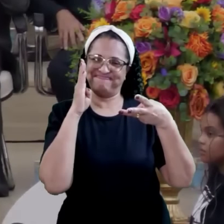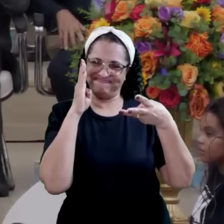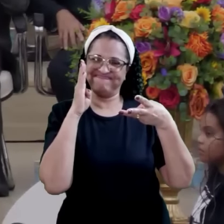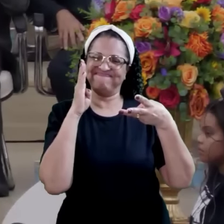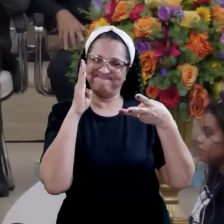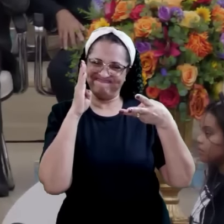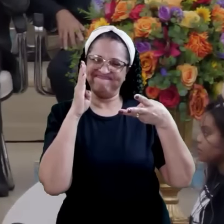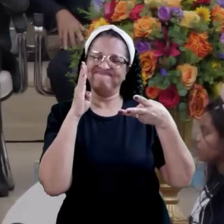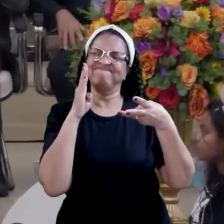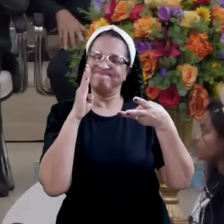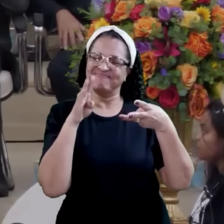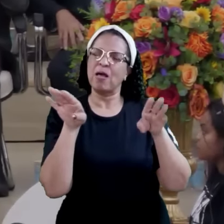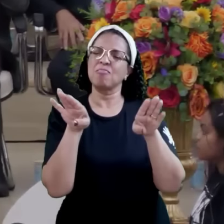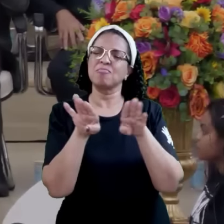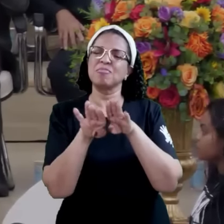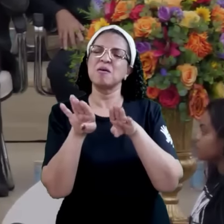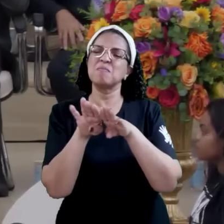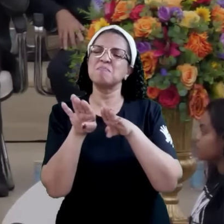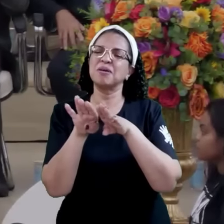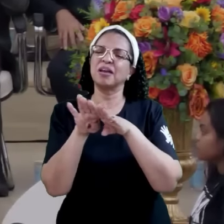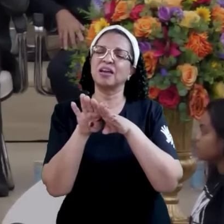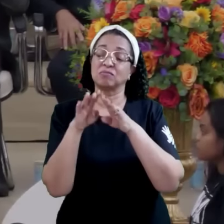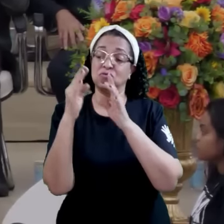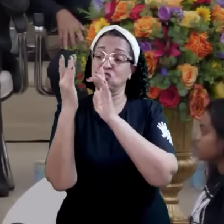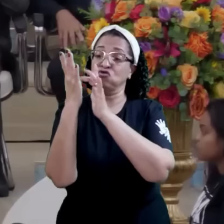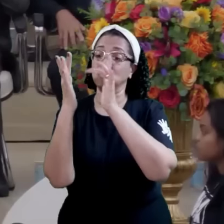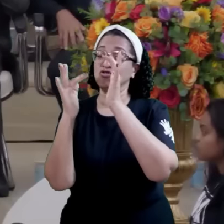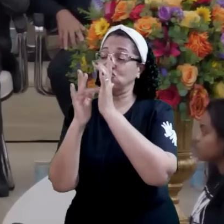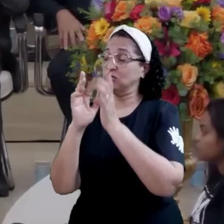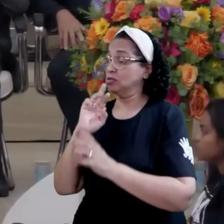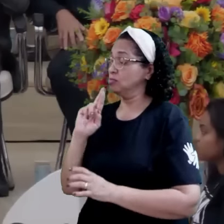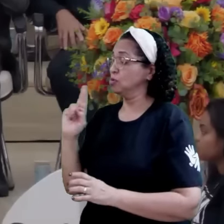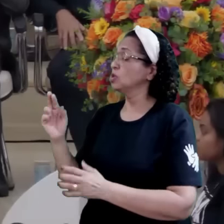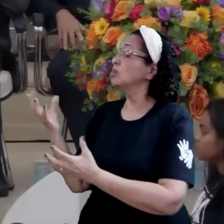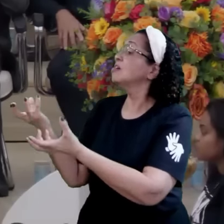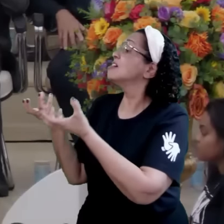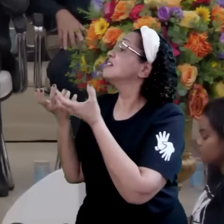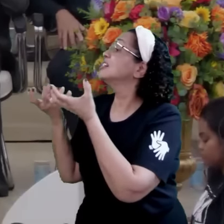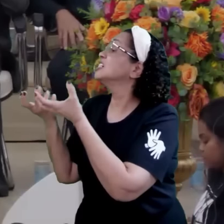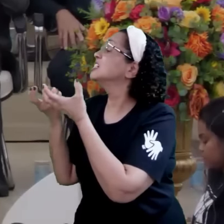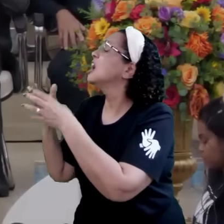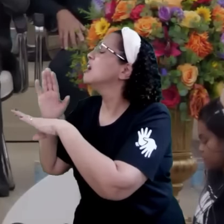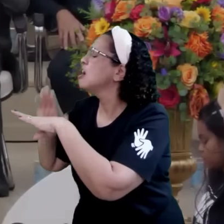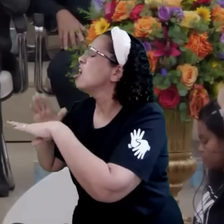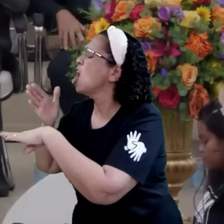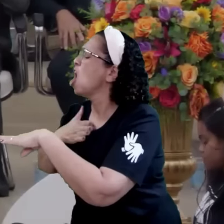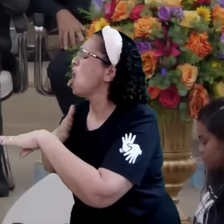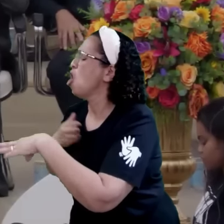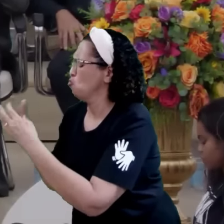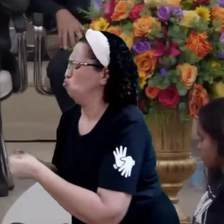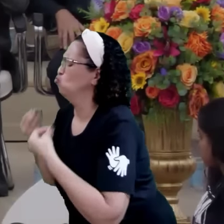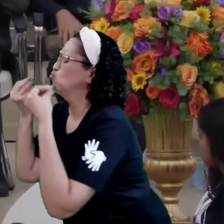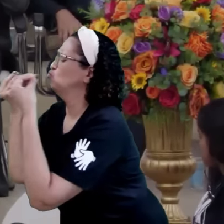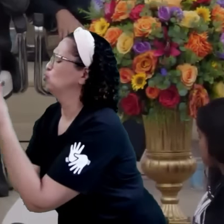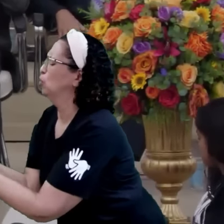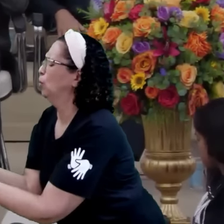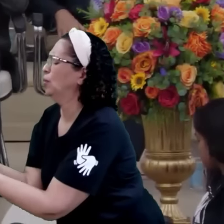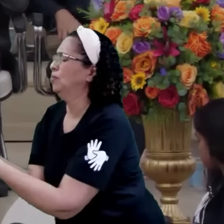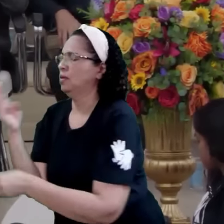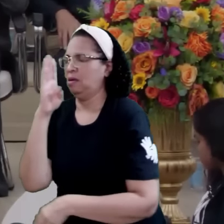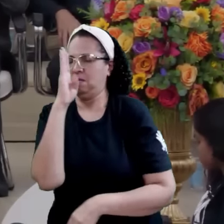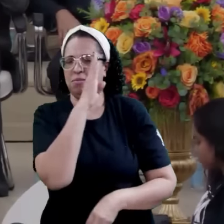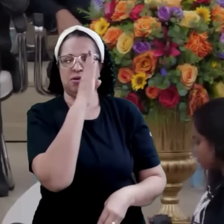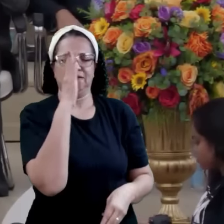um cego o que queres que eu te faça e o que me chama atenção é que quando chamaram o Bartimeu Bartimeu não ficou enrolando